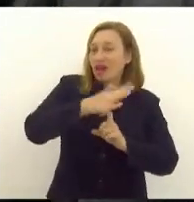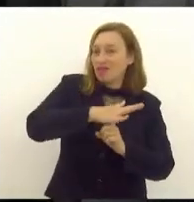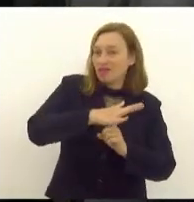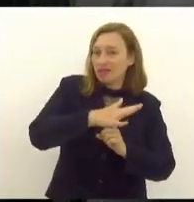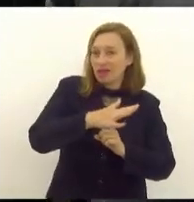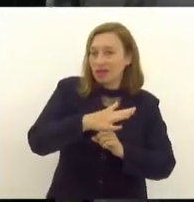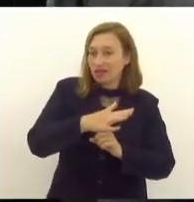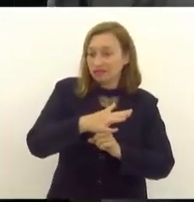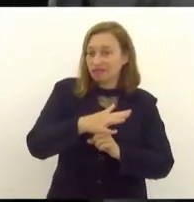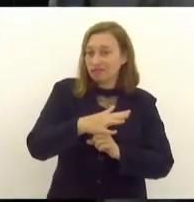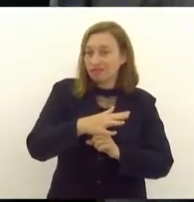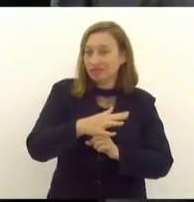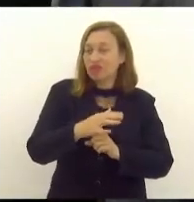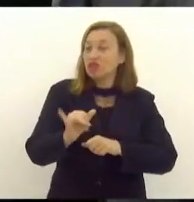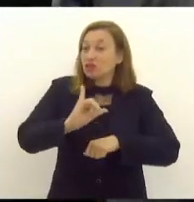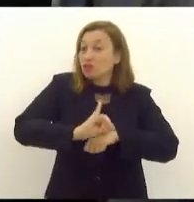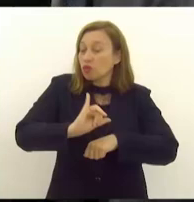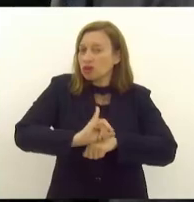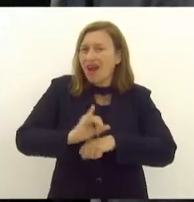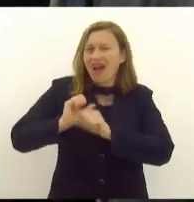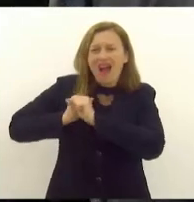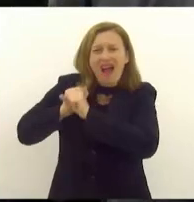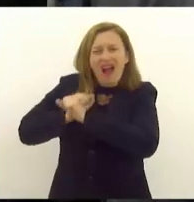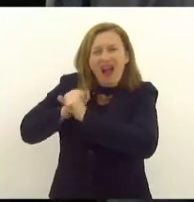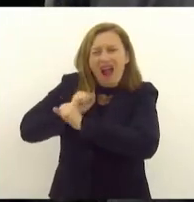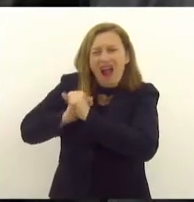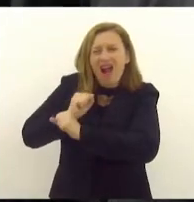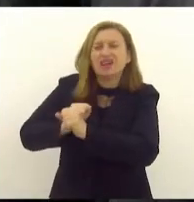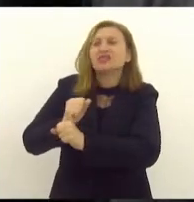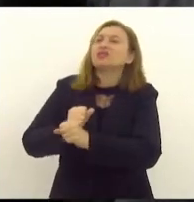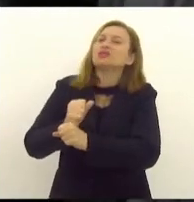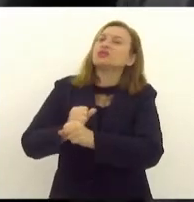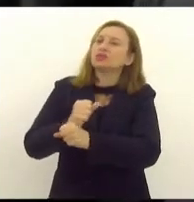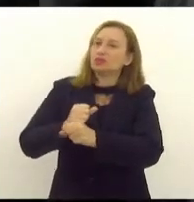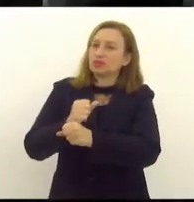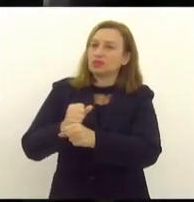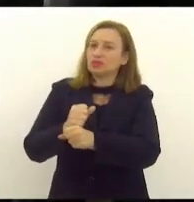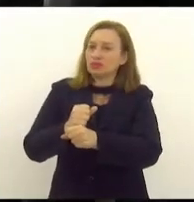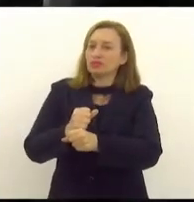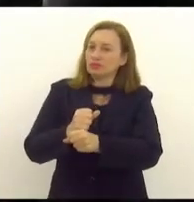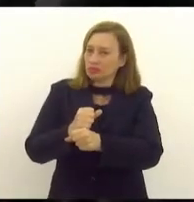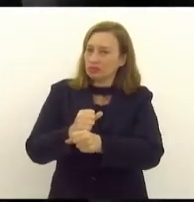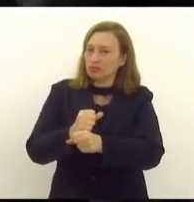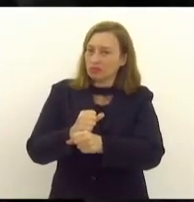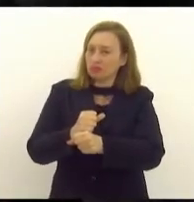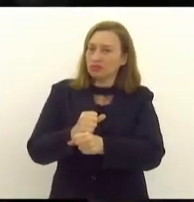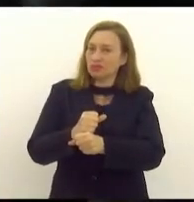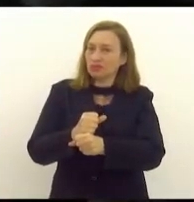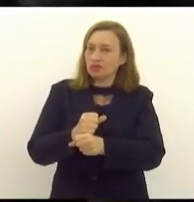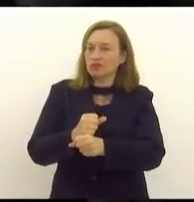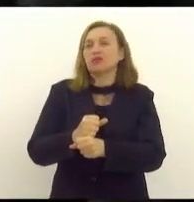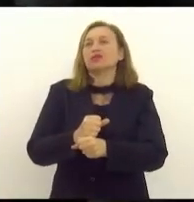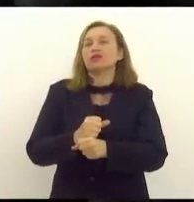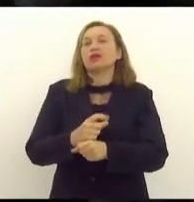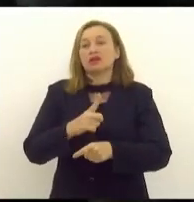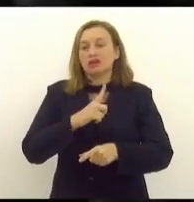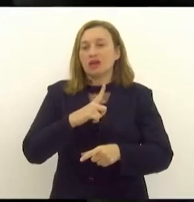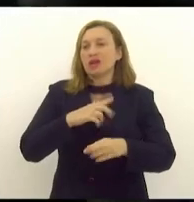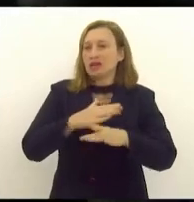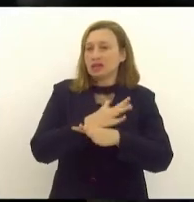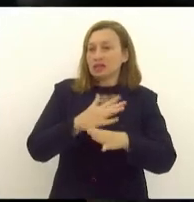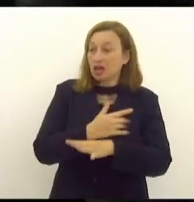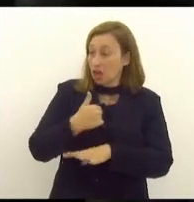Redonda que a décadas funciona na nossa cidade eu que sou conterrâneo do Jari